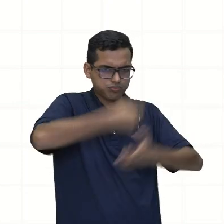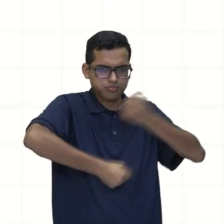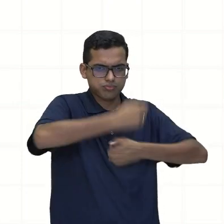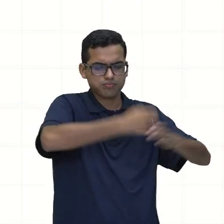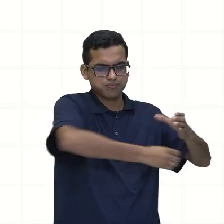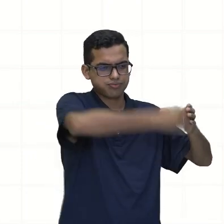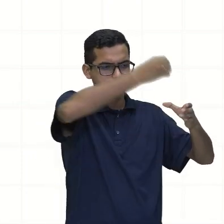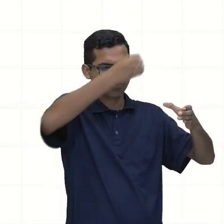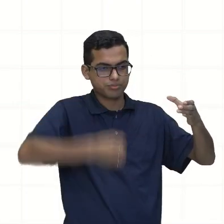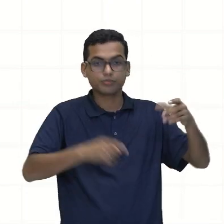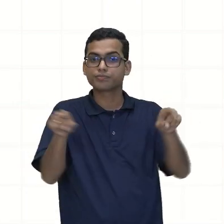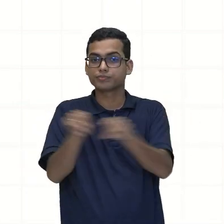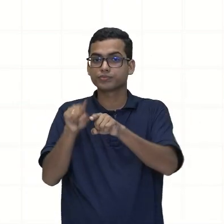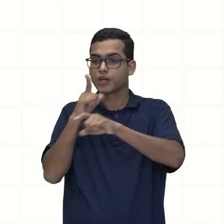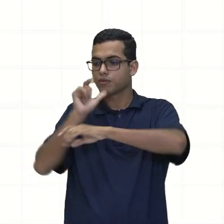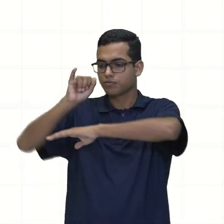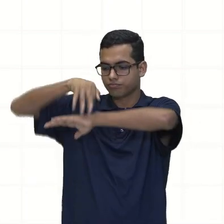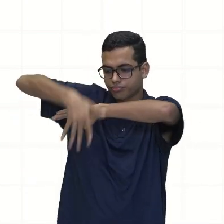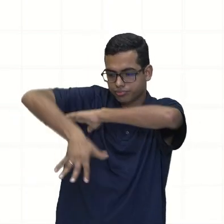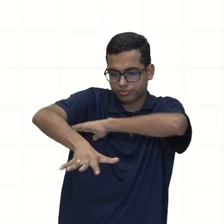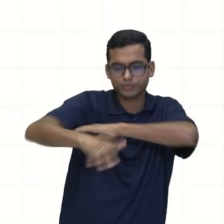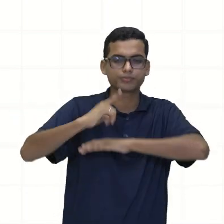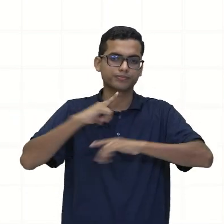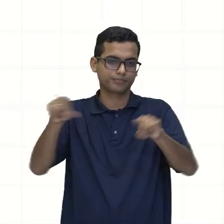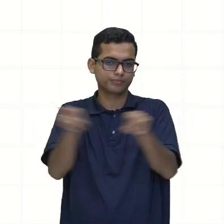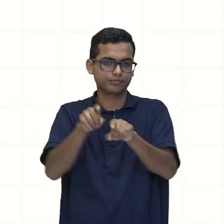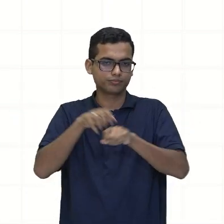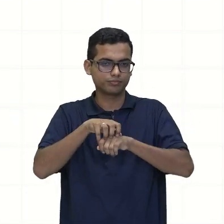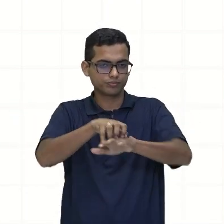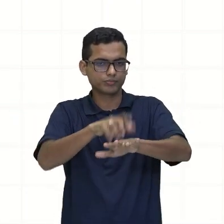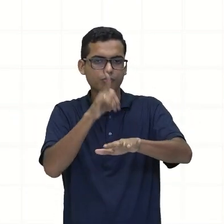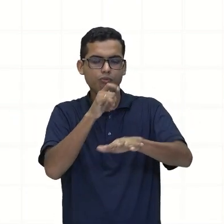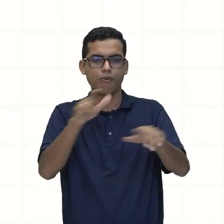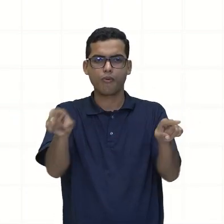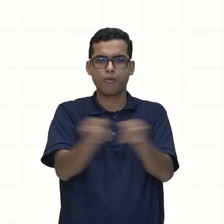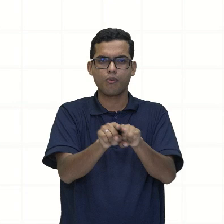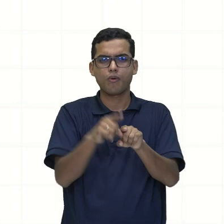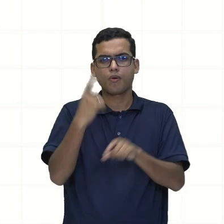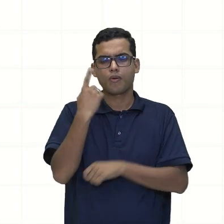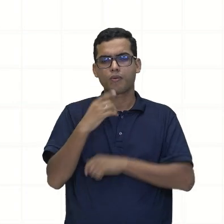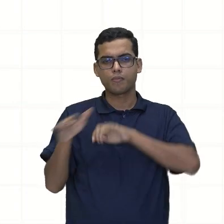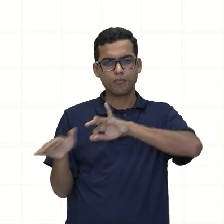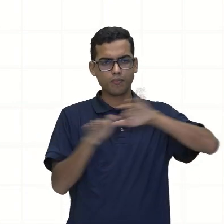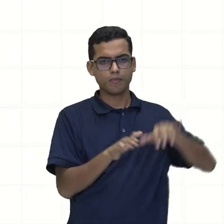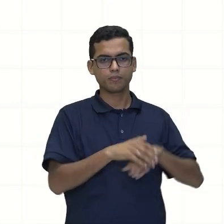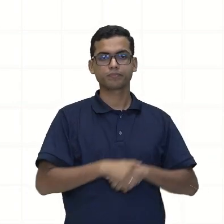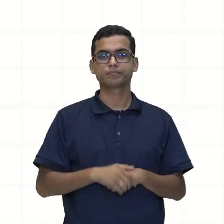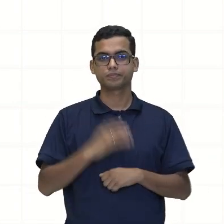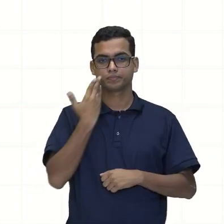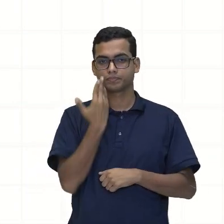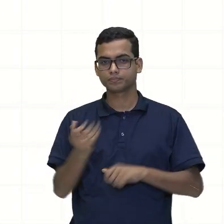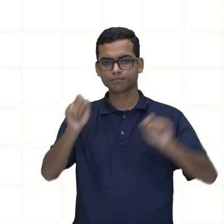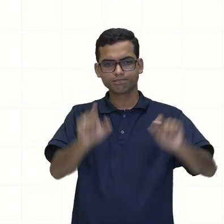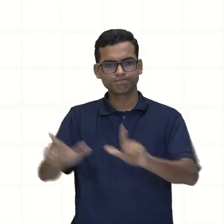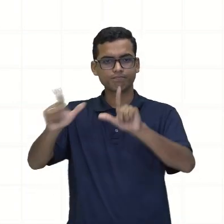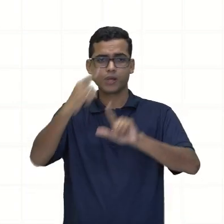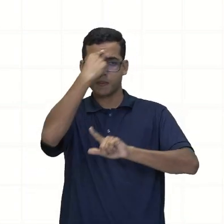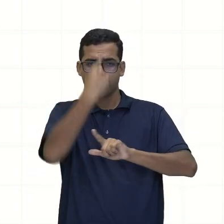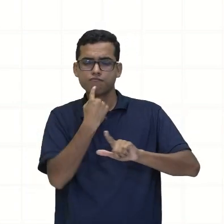traz como temática aí a economia, né? E aí a gente vai falar sobre o PIB per